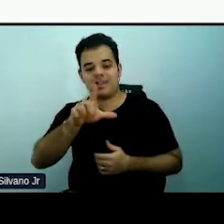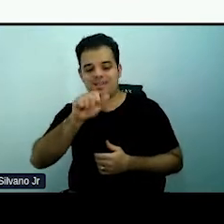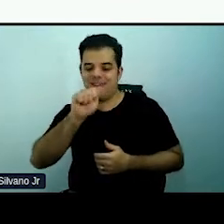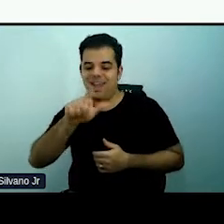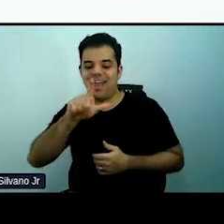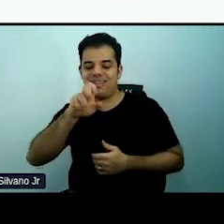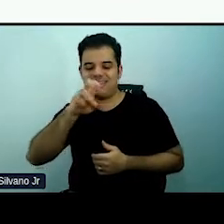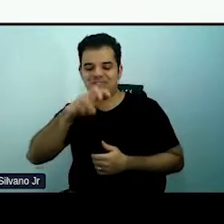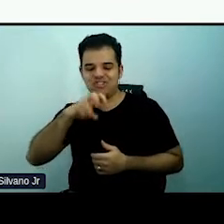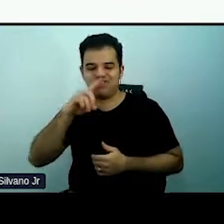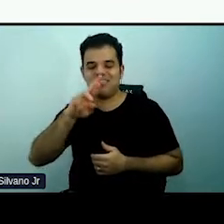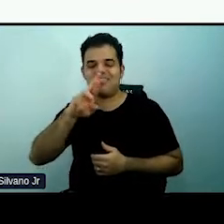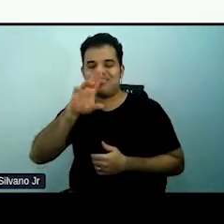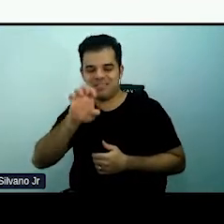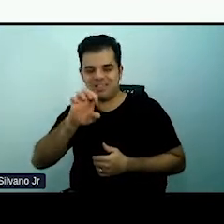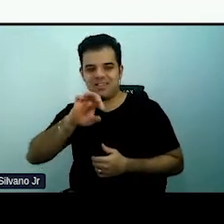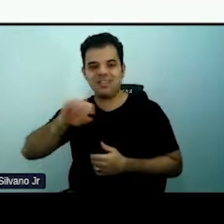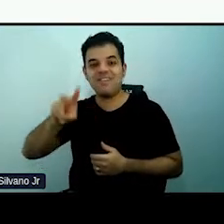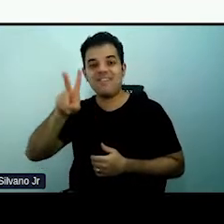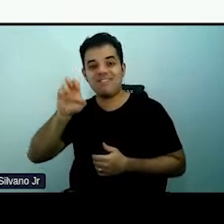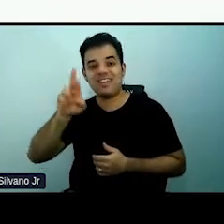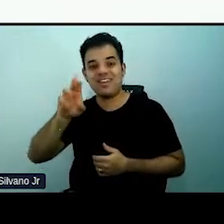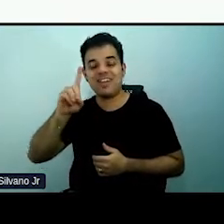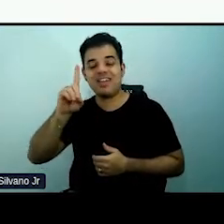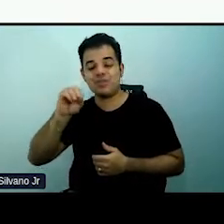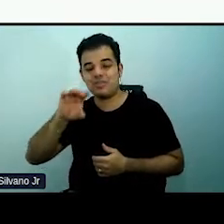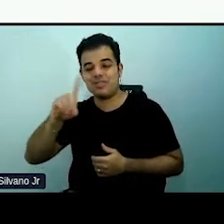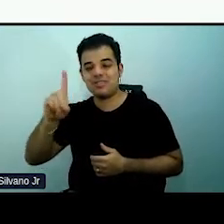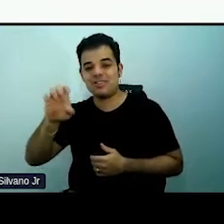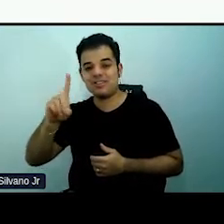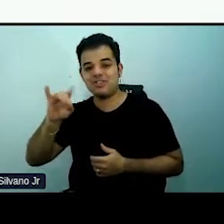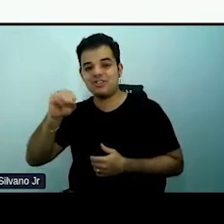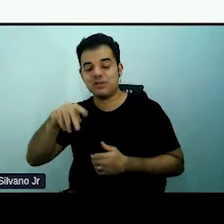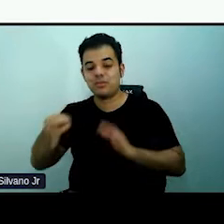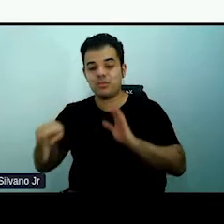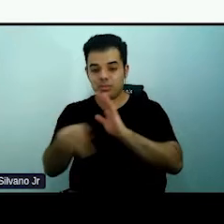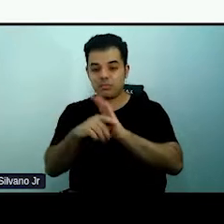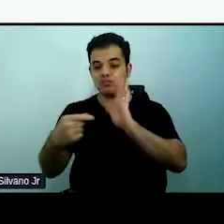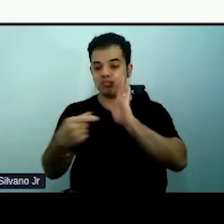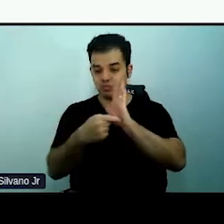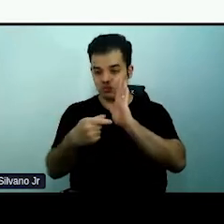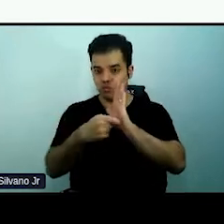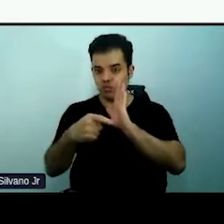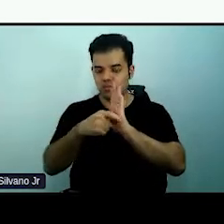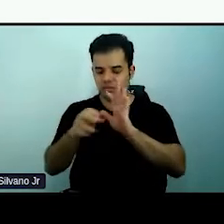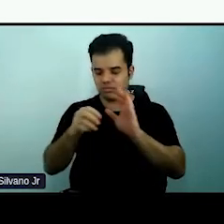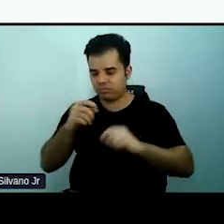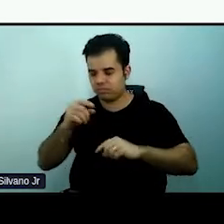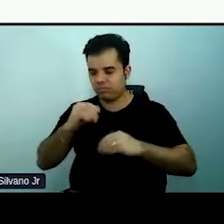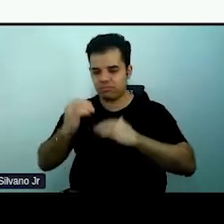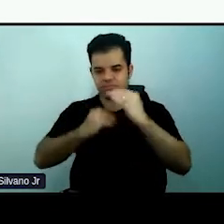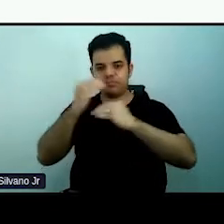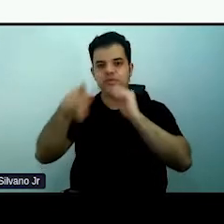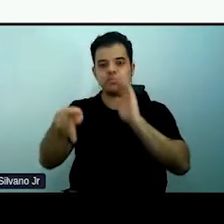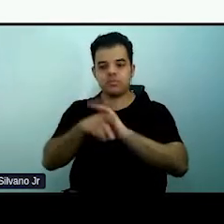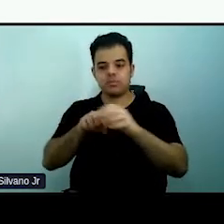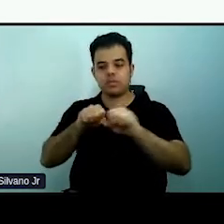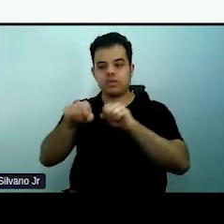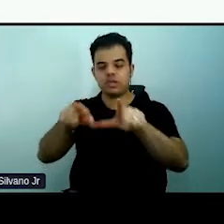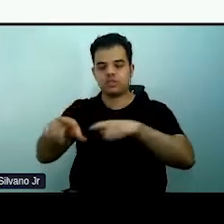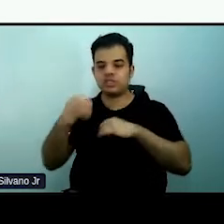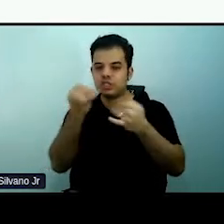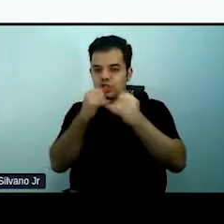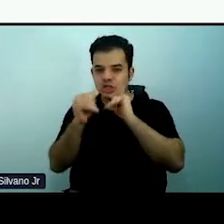Verardo Dedinho, sou gerente executivo ali de desenvolvimento de software dentro do Serasa. Sou graduado em engenharia elétrica